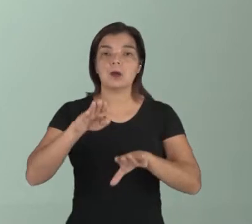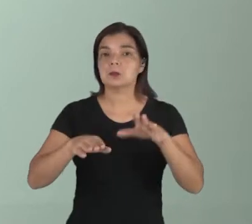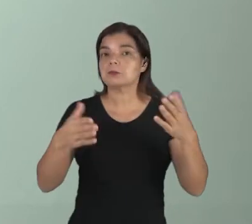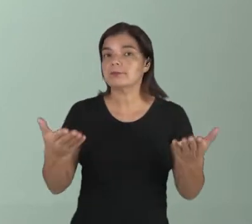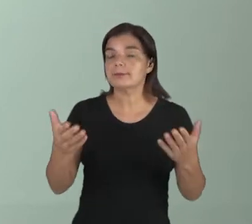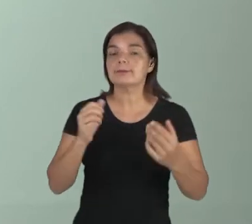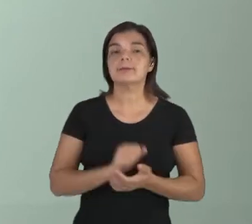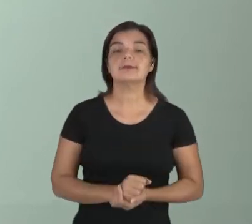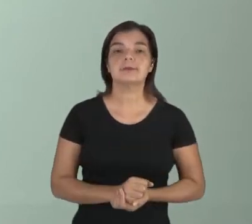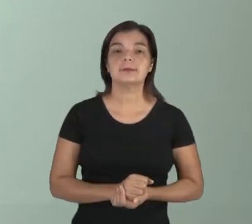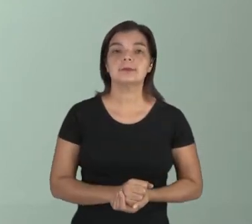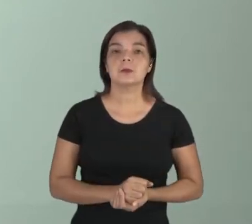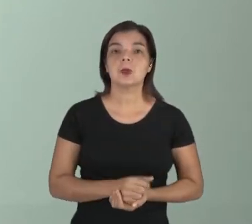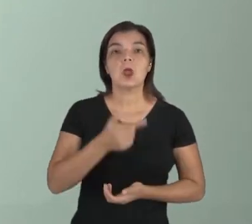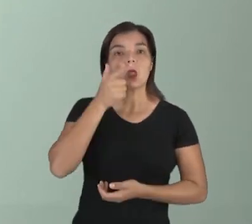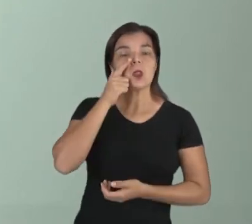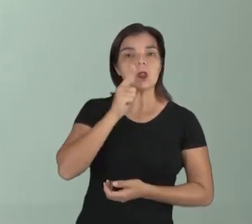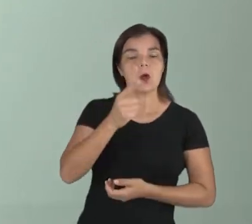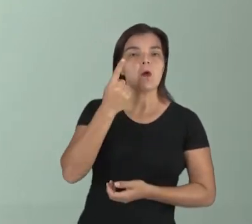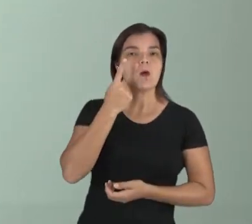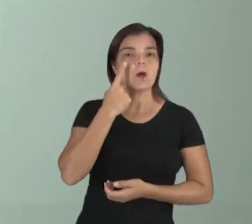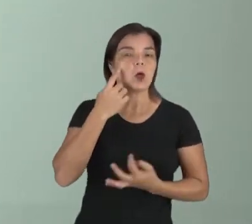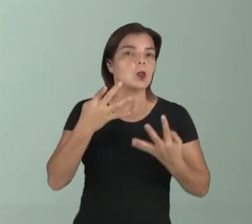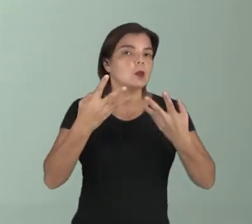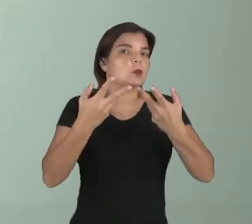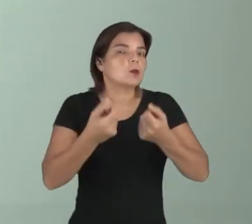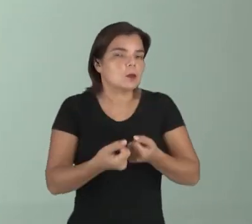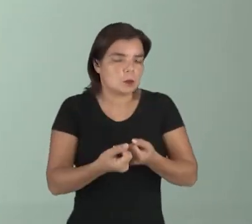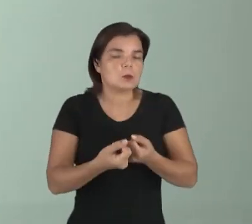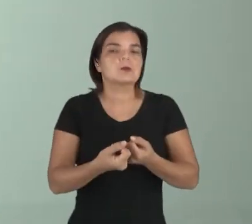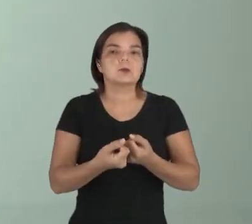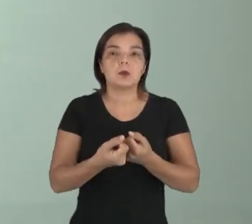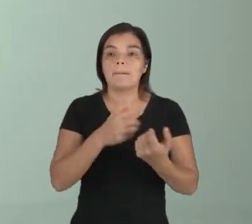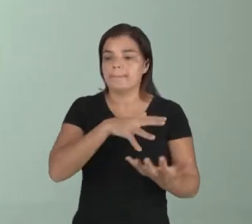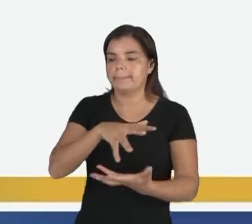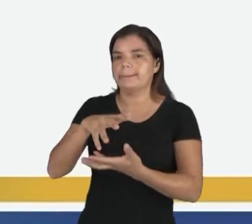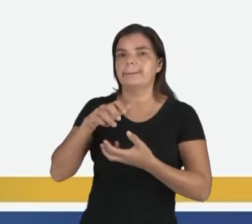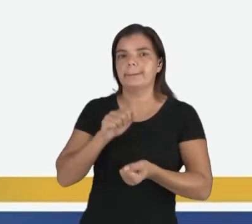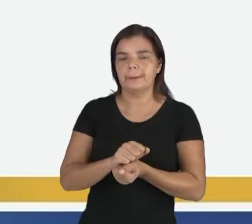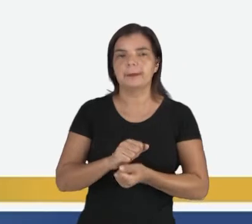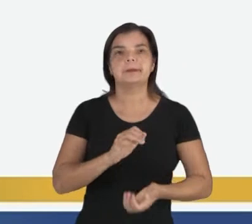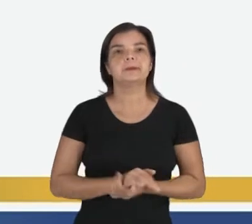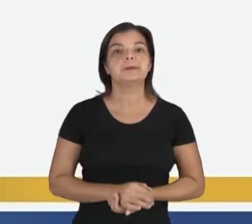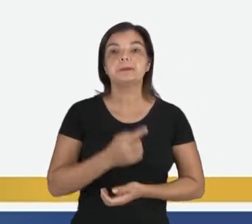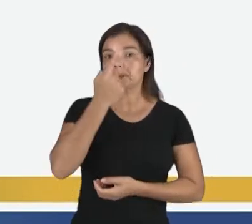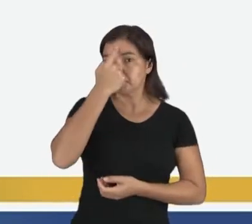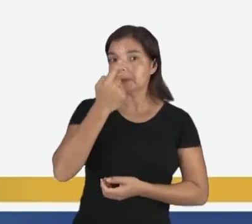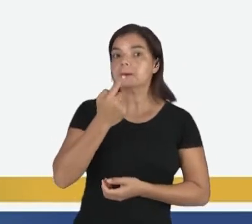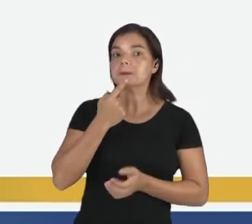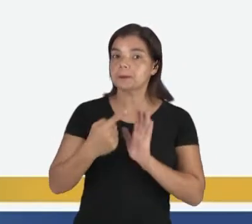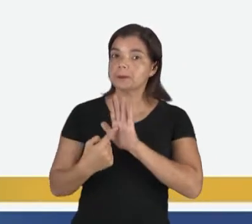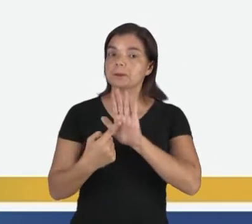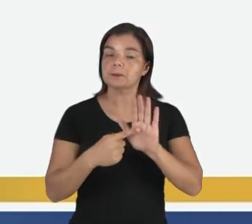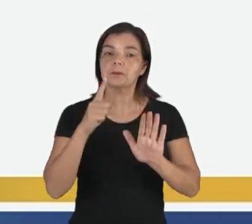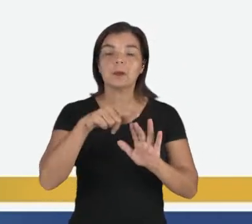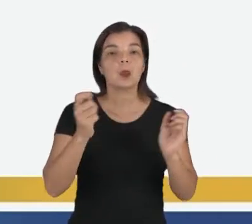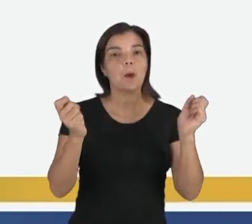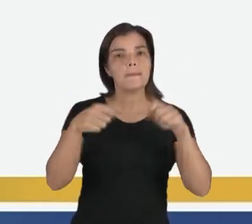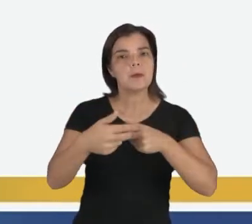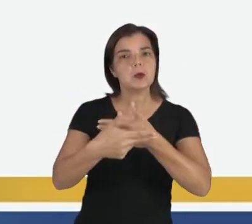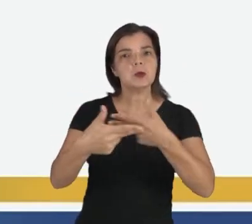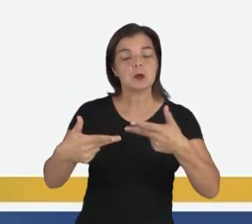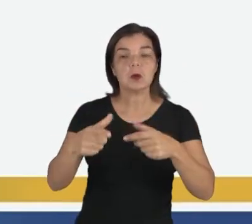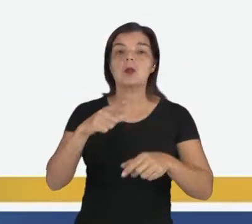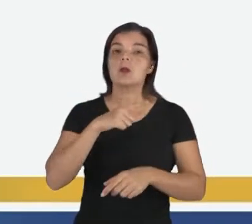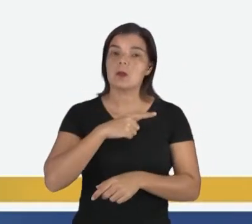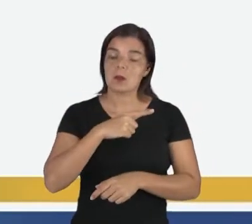não conseguimos acompanhar tudo que se passa pelo mundo. Na imagem, é possível ver vários